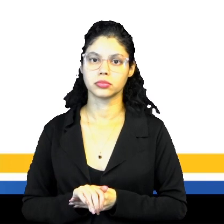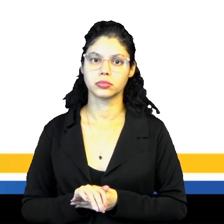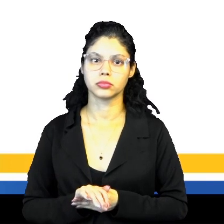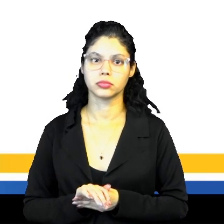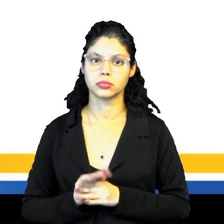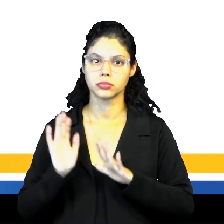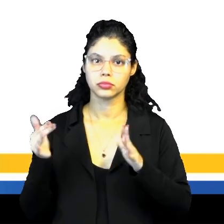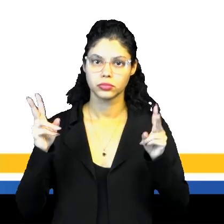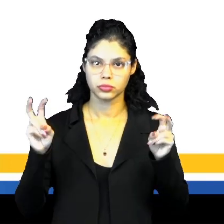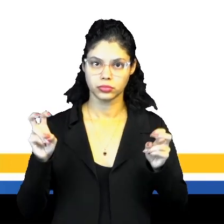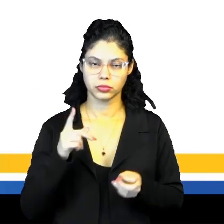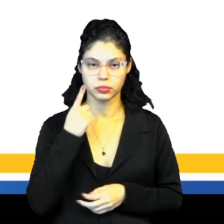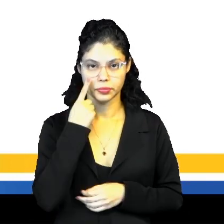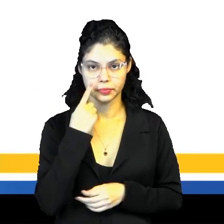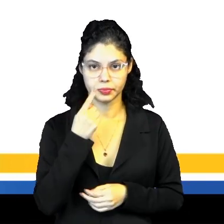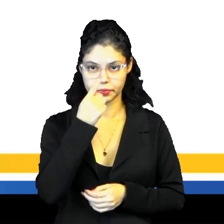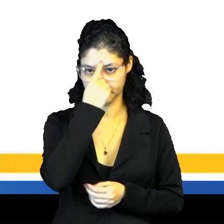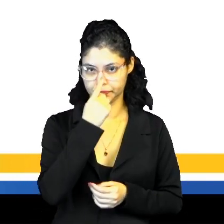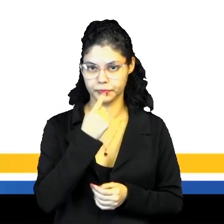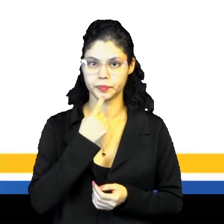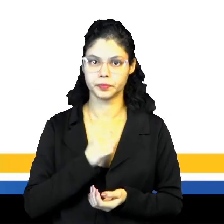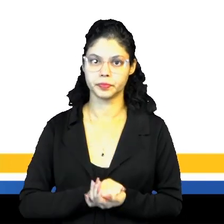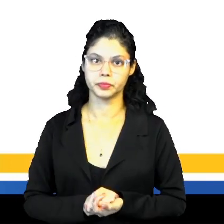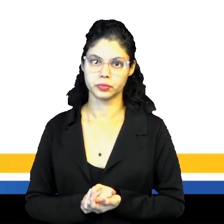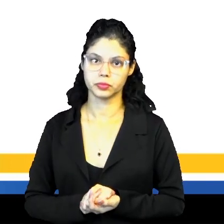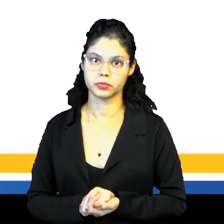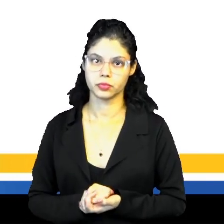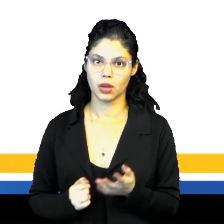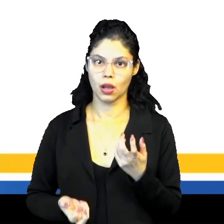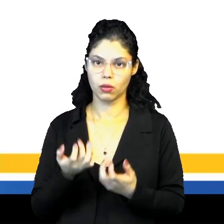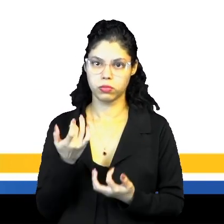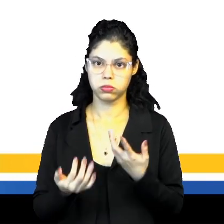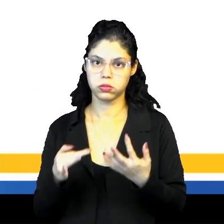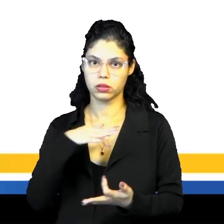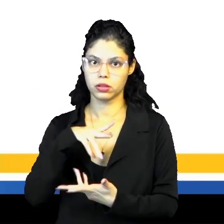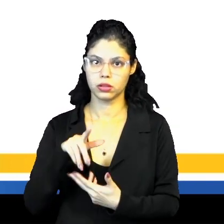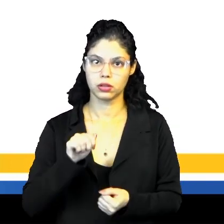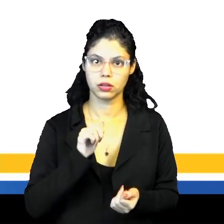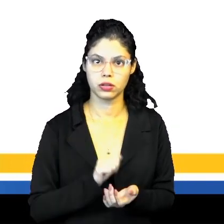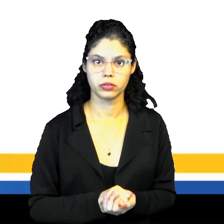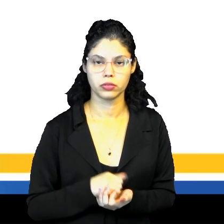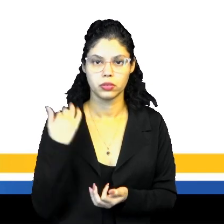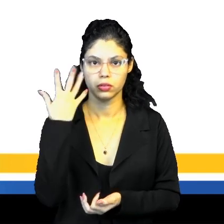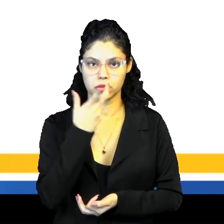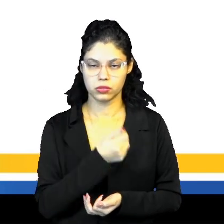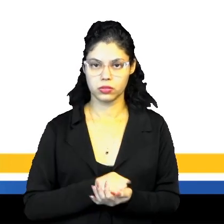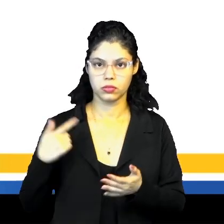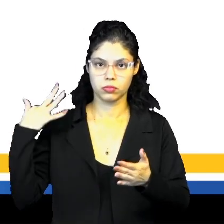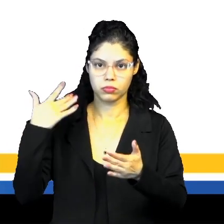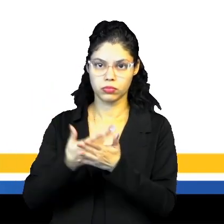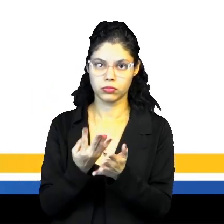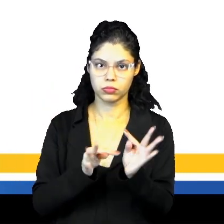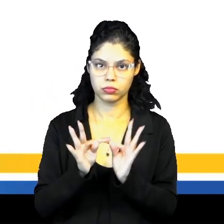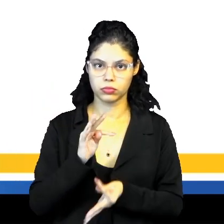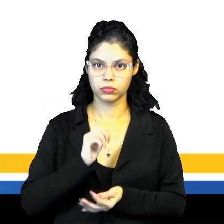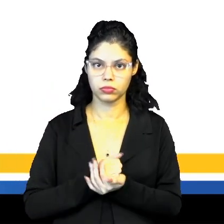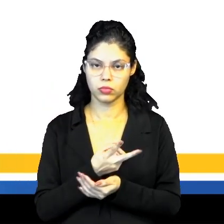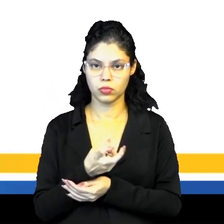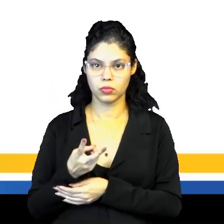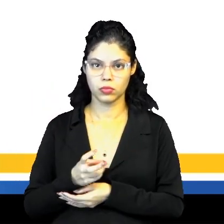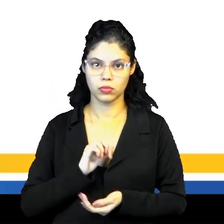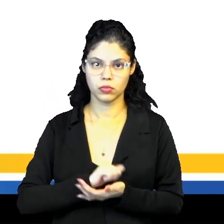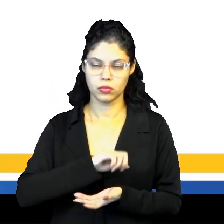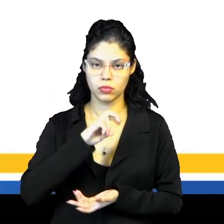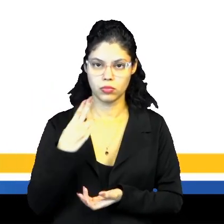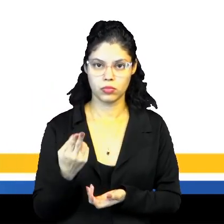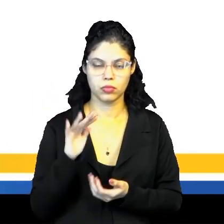Então aí, qual o tema de texto comum relacionado à imagem? Calentamento global, aquecimento global, estereótipo de beleza, avanço da tecnologia, exploração do